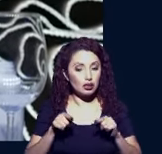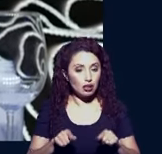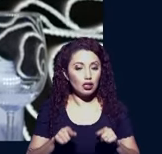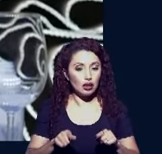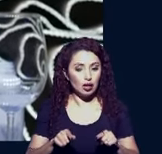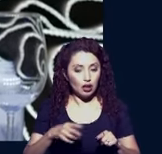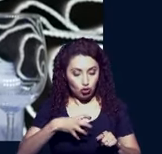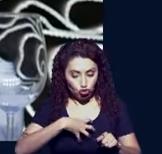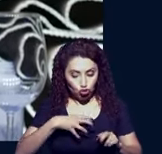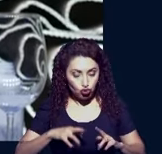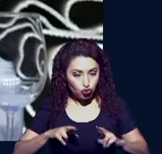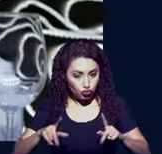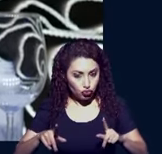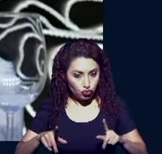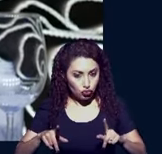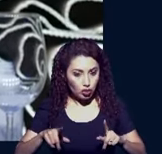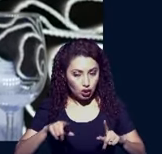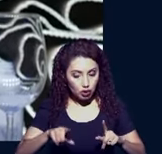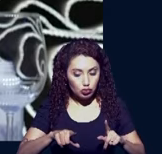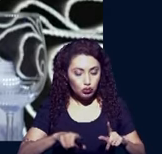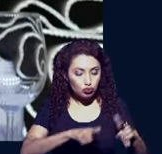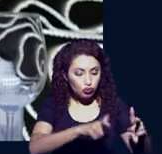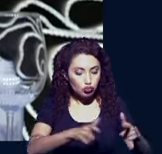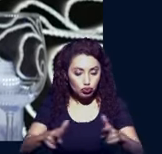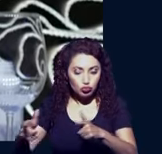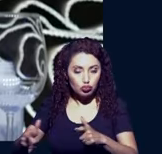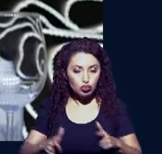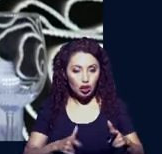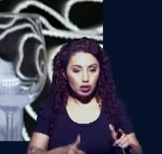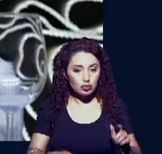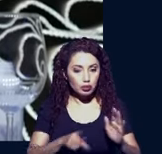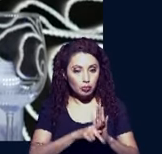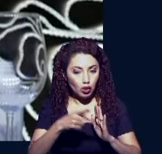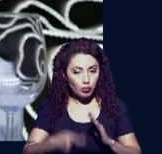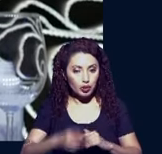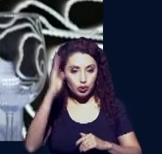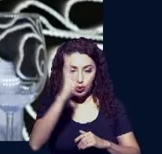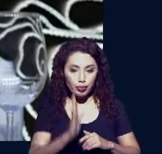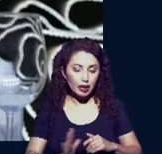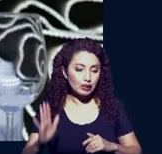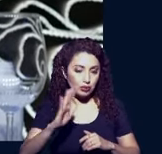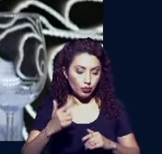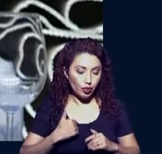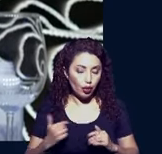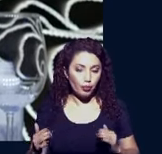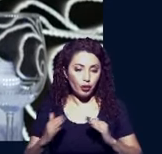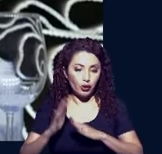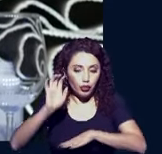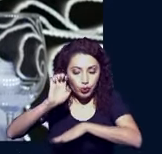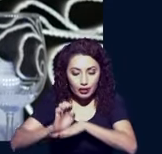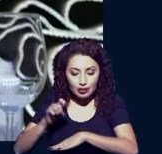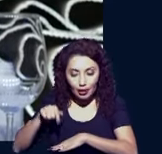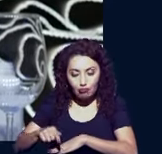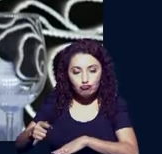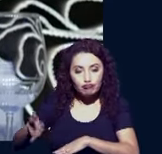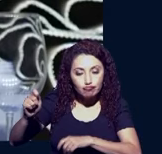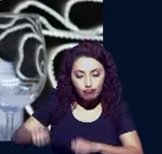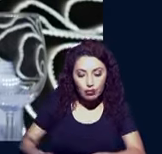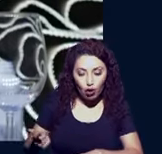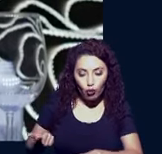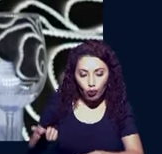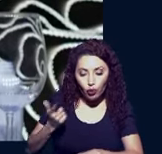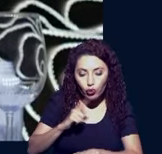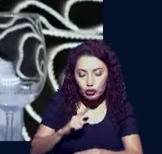em praticamente todas as unidades da Federação eu sou de um estado que achou um caminho nesse caos